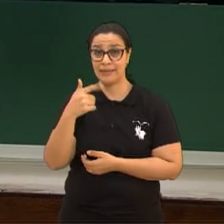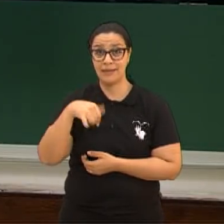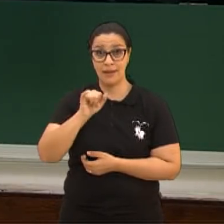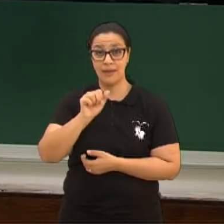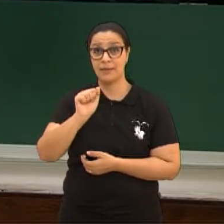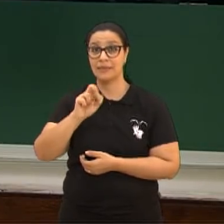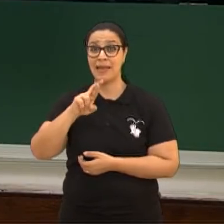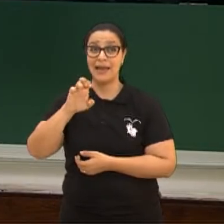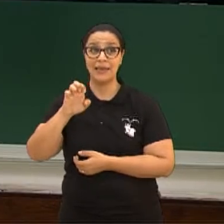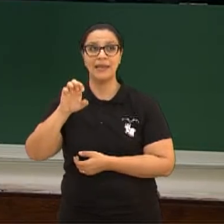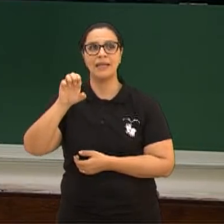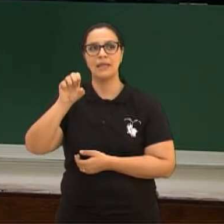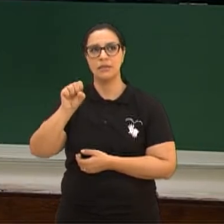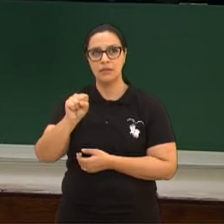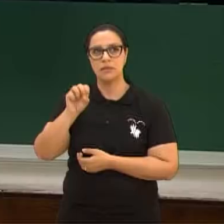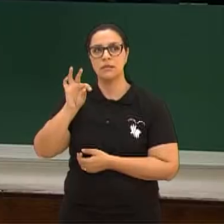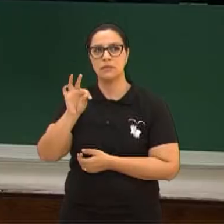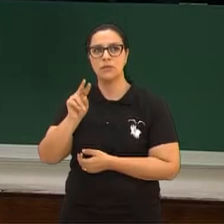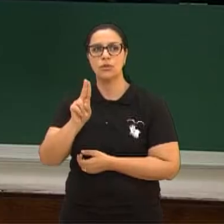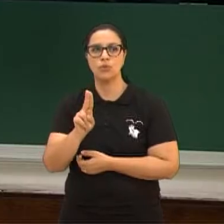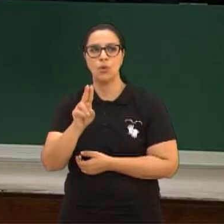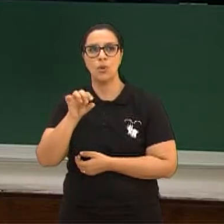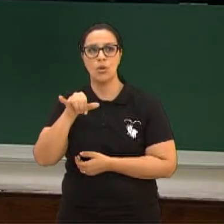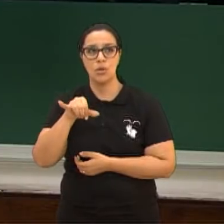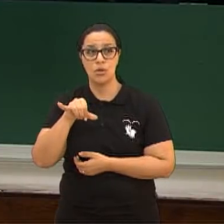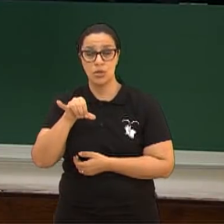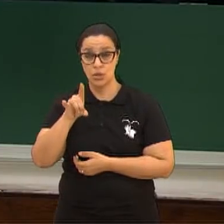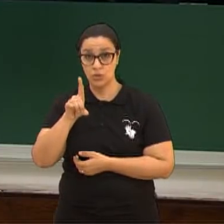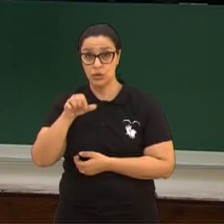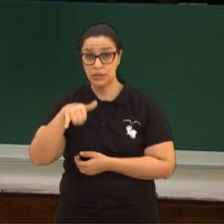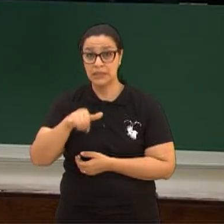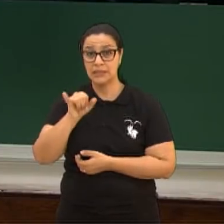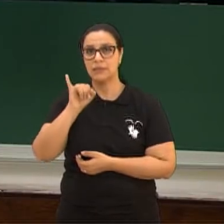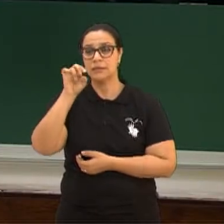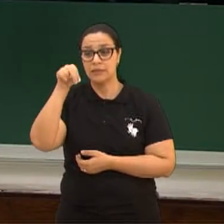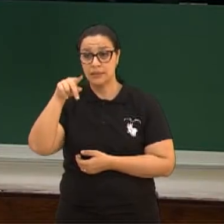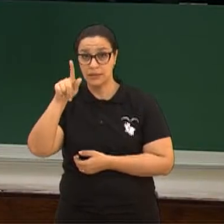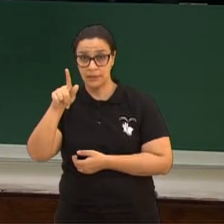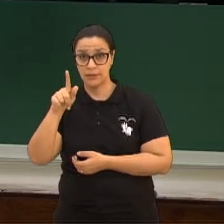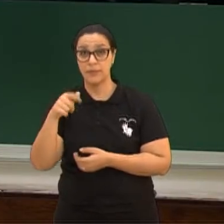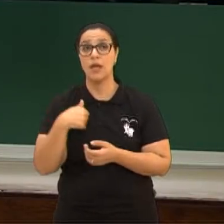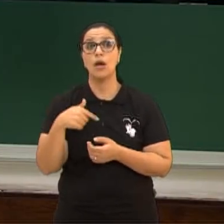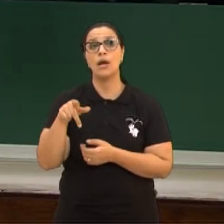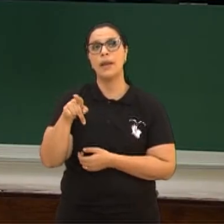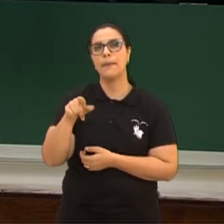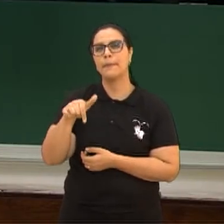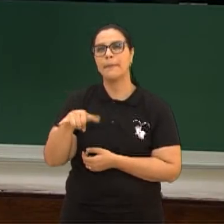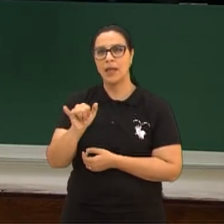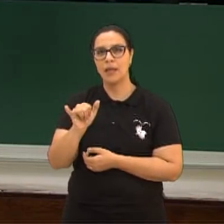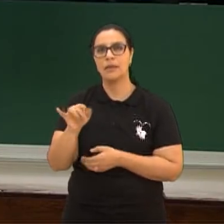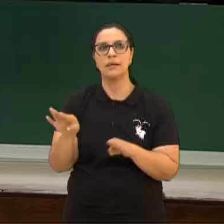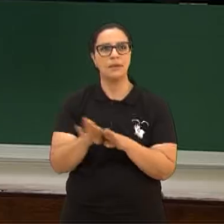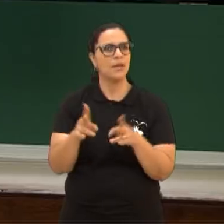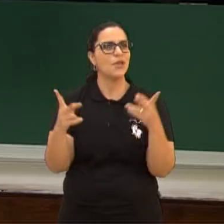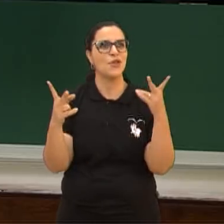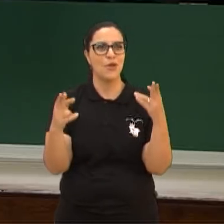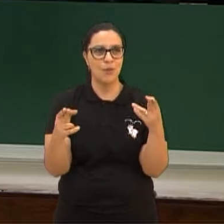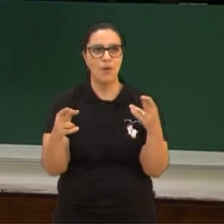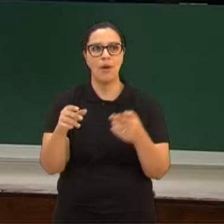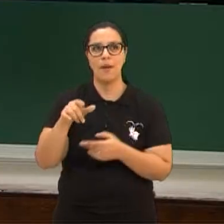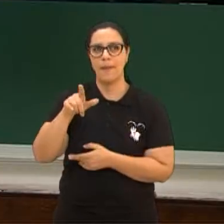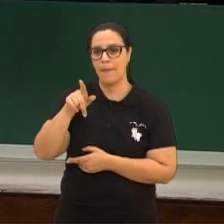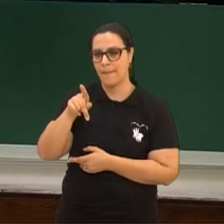O verbo stud, eu só acrescento o ing. Vamos ao verbo play. A mesma